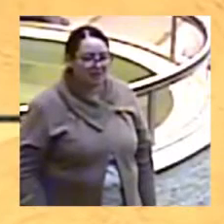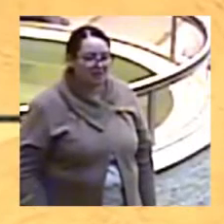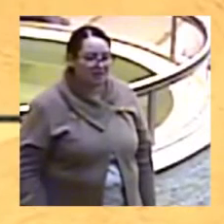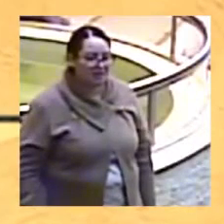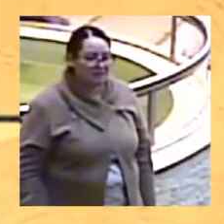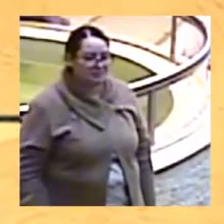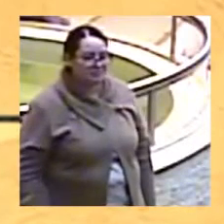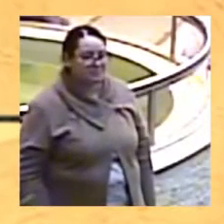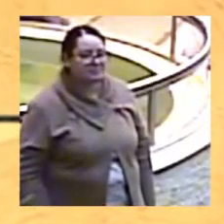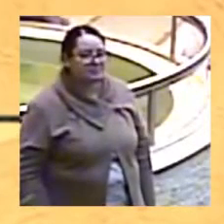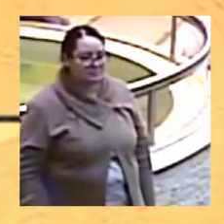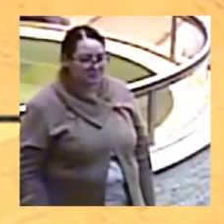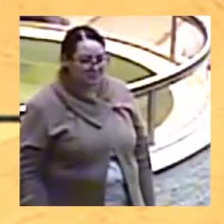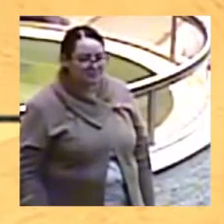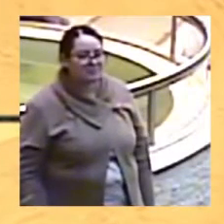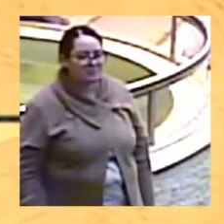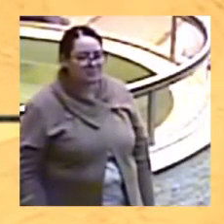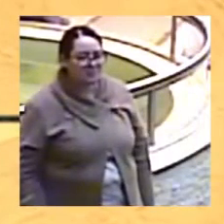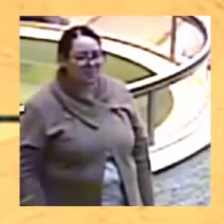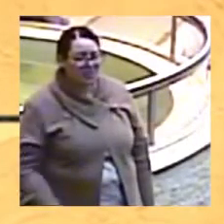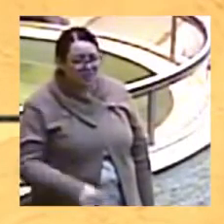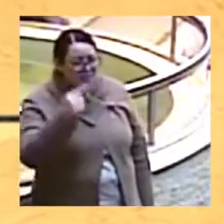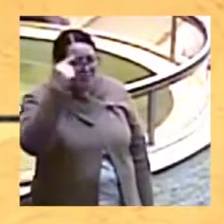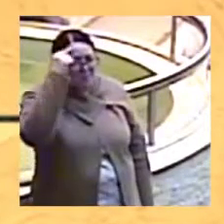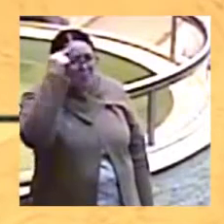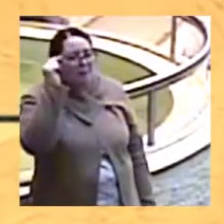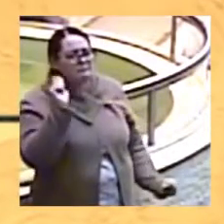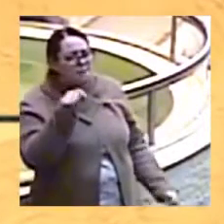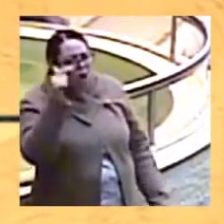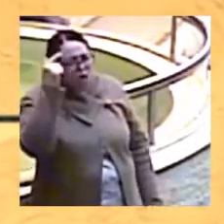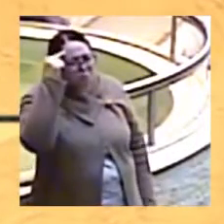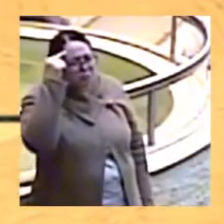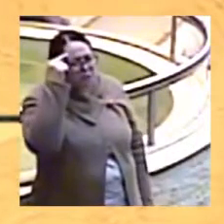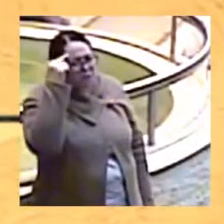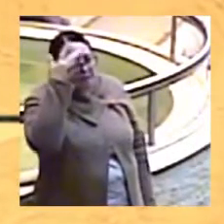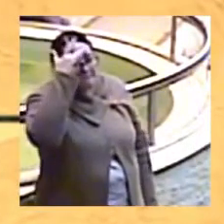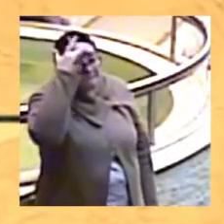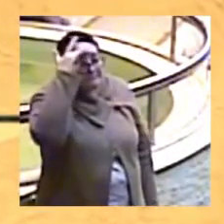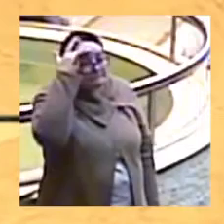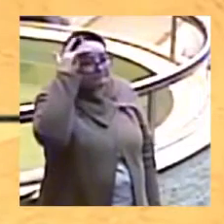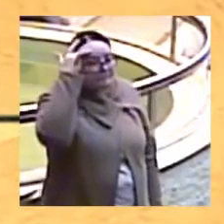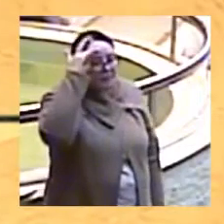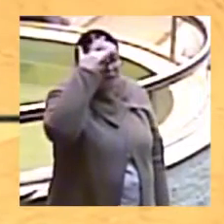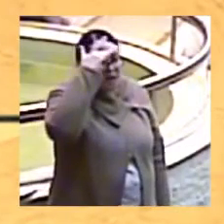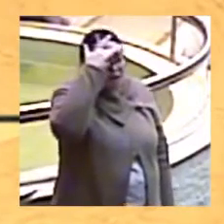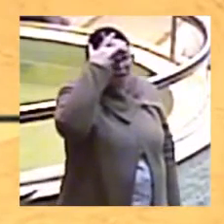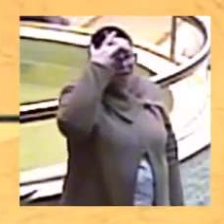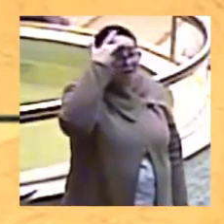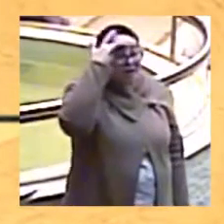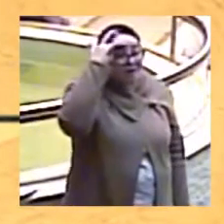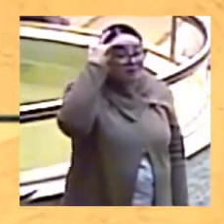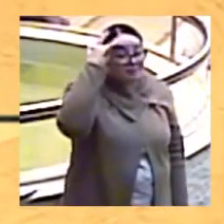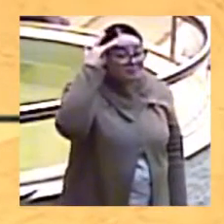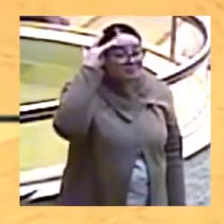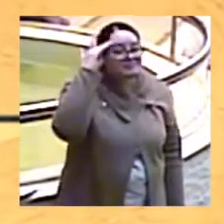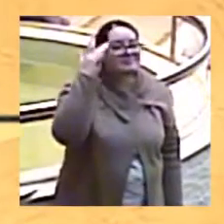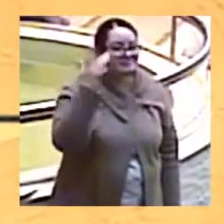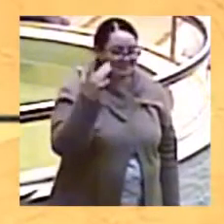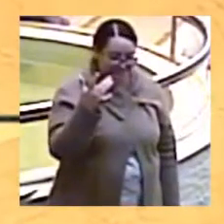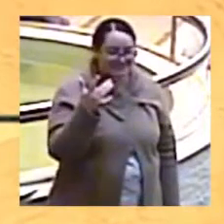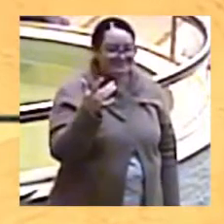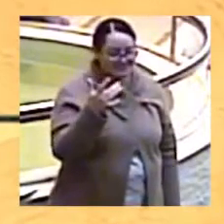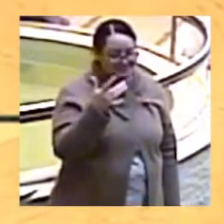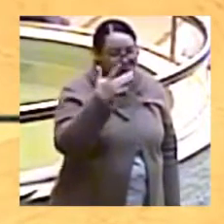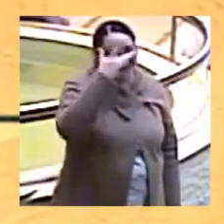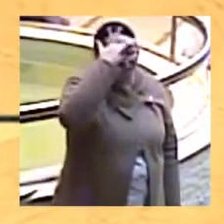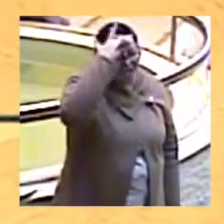julgados, pelo Senhor, os retos de Deus, contemplarão, a face do Senhor, contemplarão, a